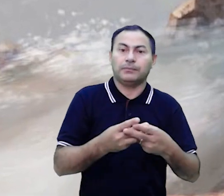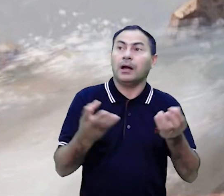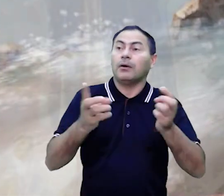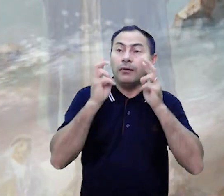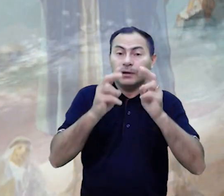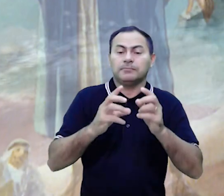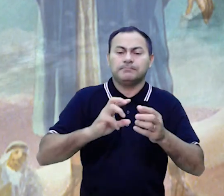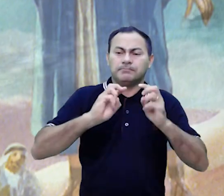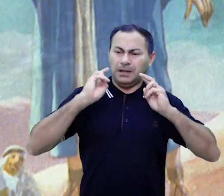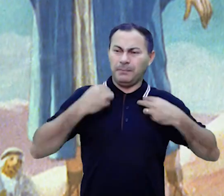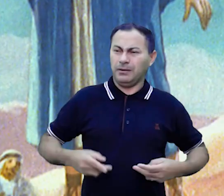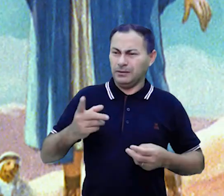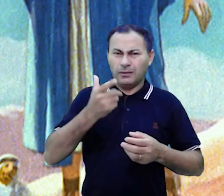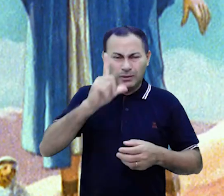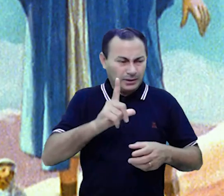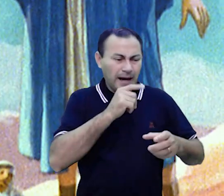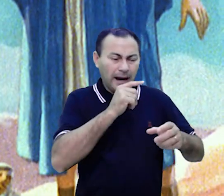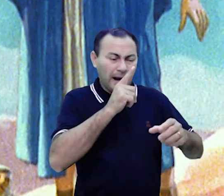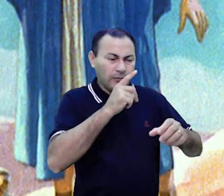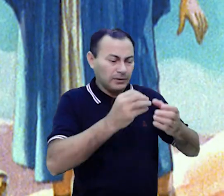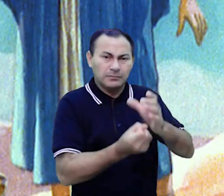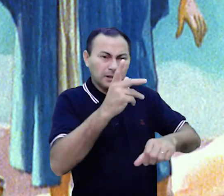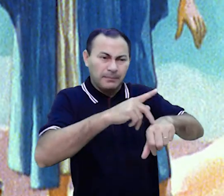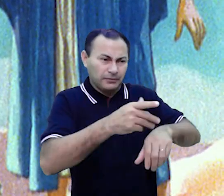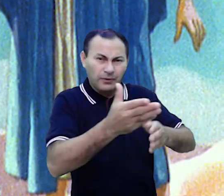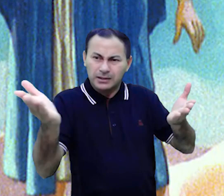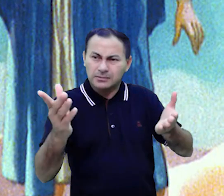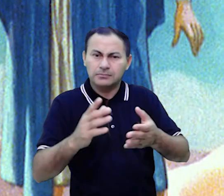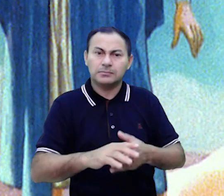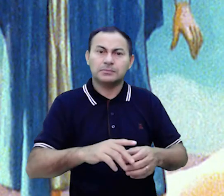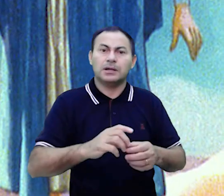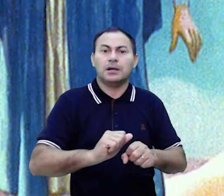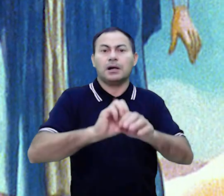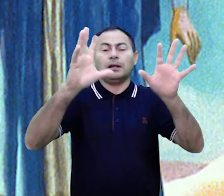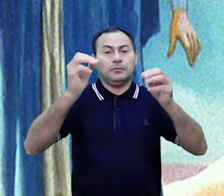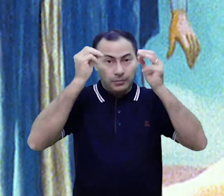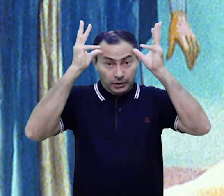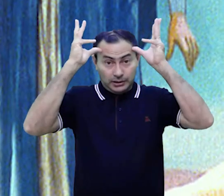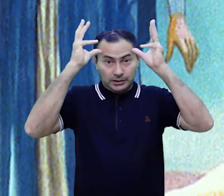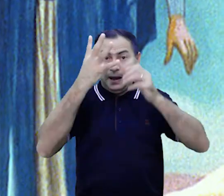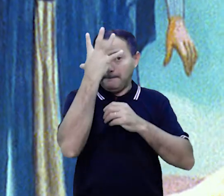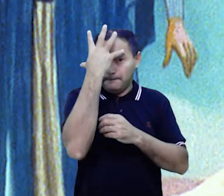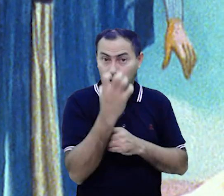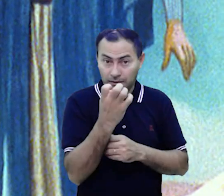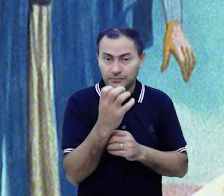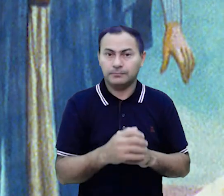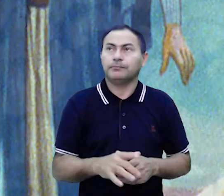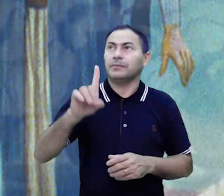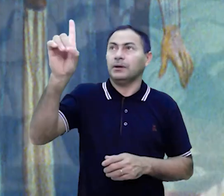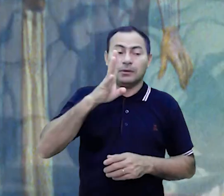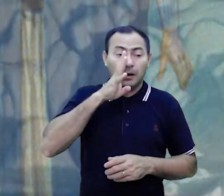disse: ouvi agora, rebeldes, porventura tiraremos água dessa rocha para vós? É óbvio que Moisés estava